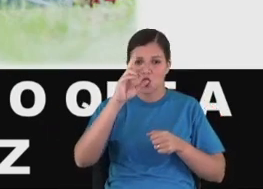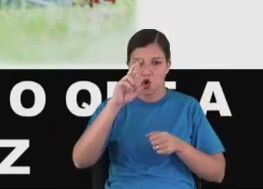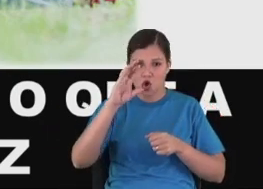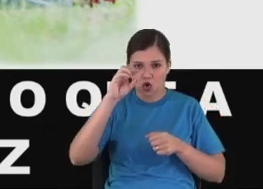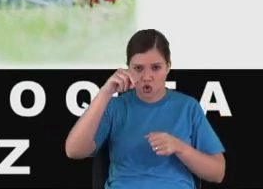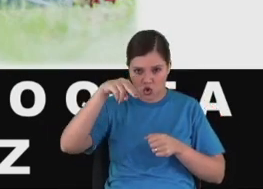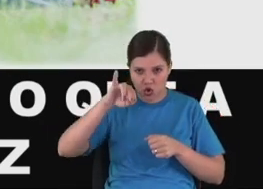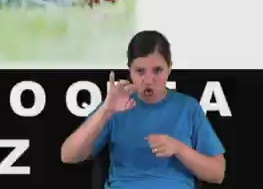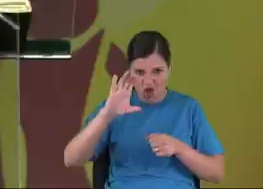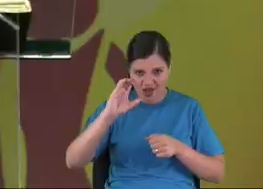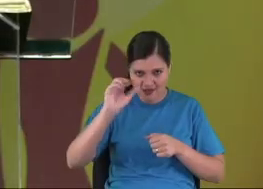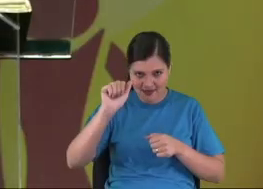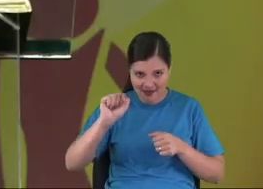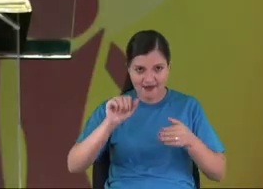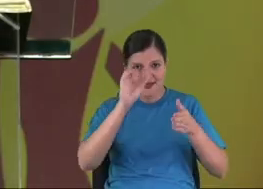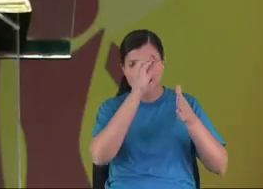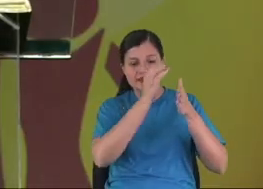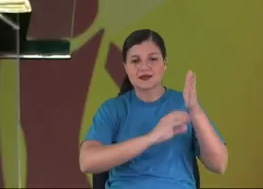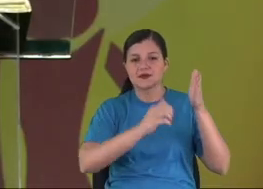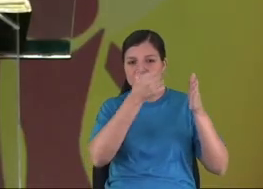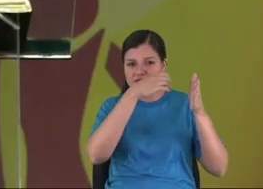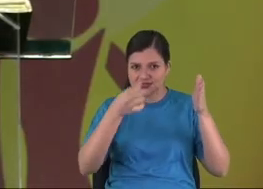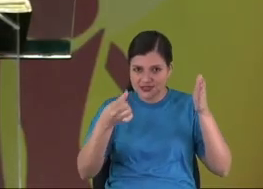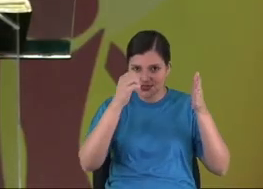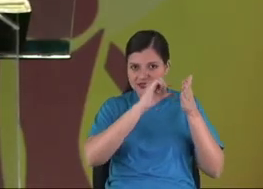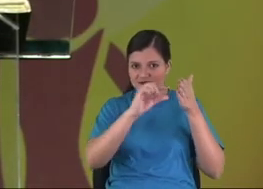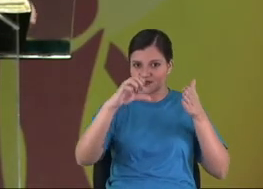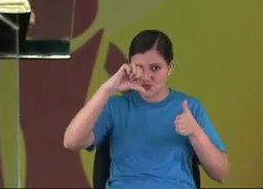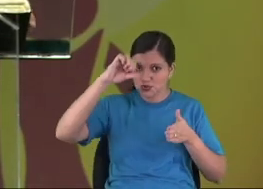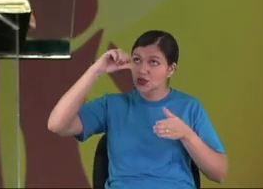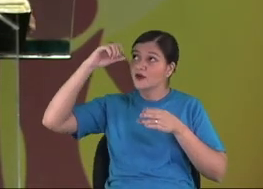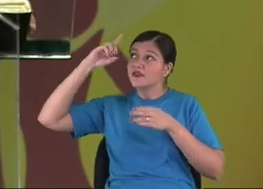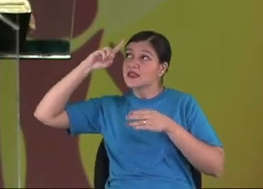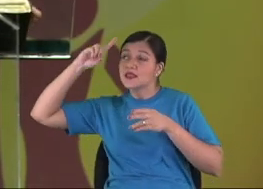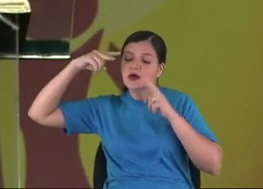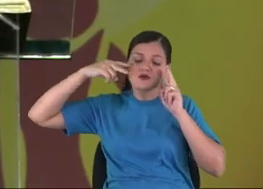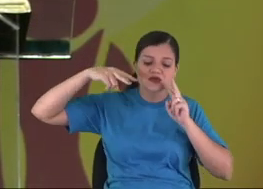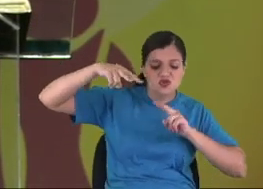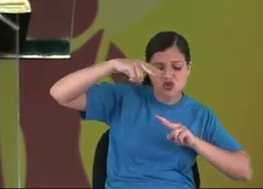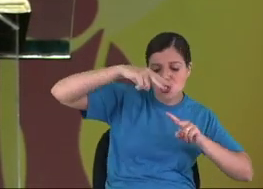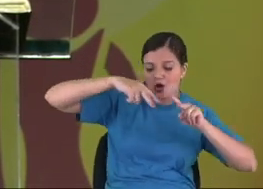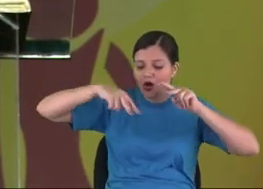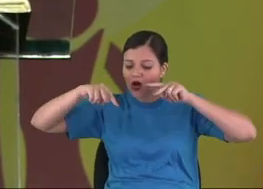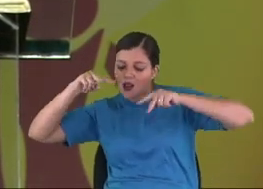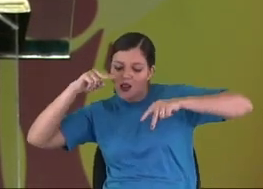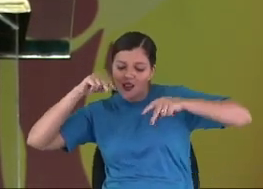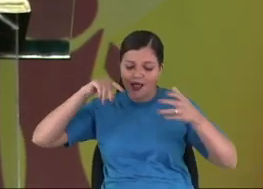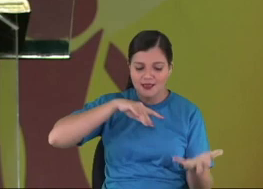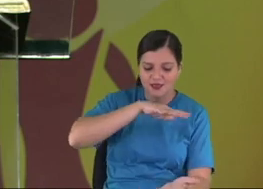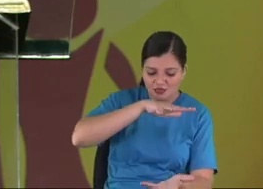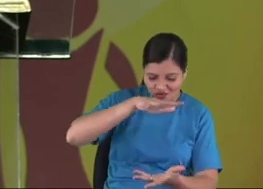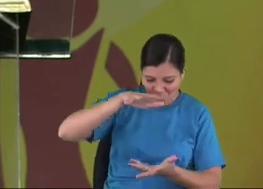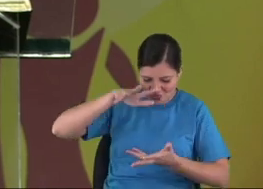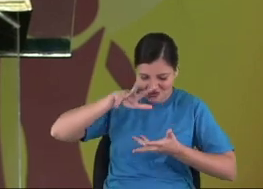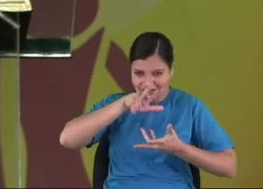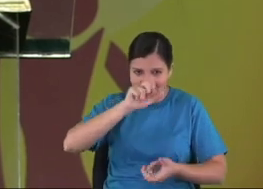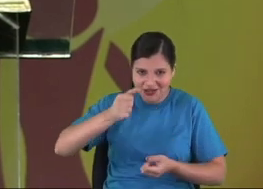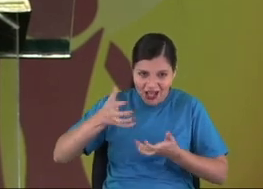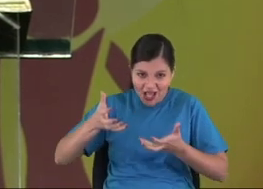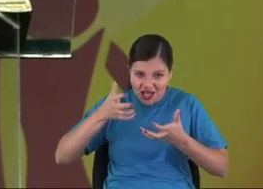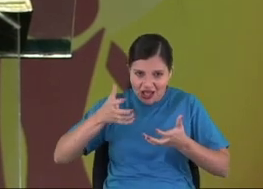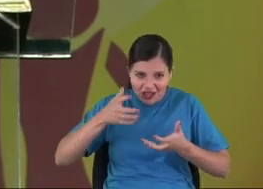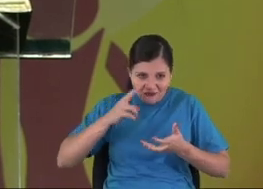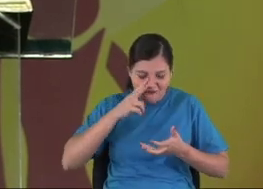a terra. Ou vasculha a terra de um lado para o outro, procurando fortalecer aqueles cujo coração